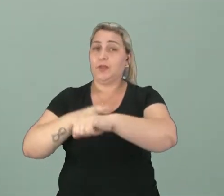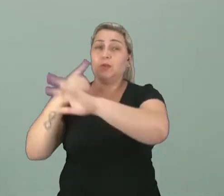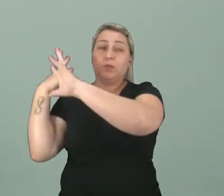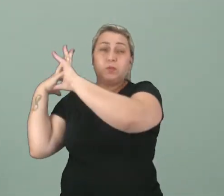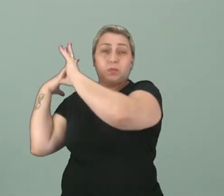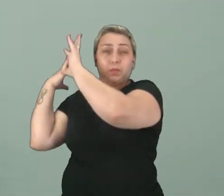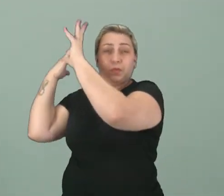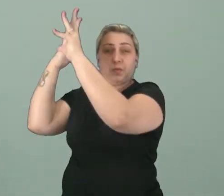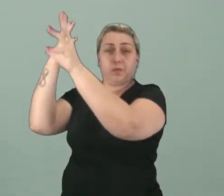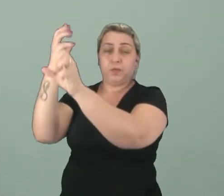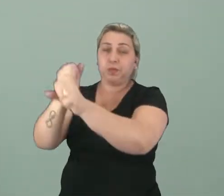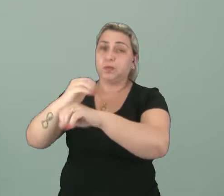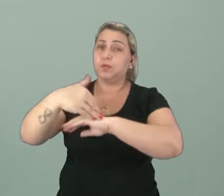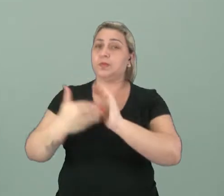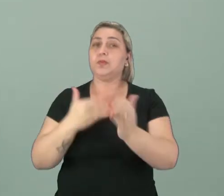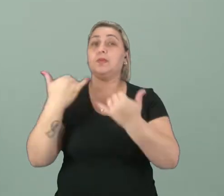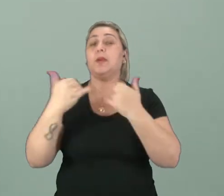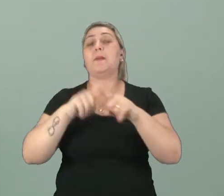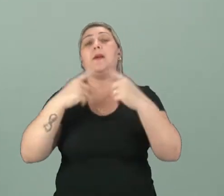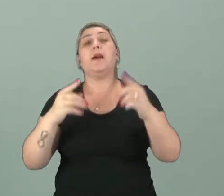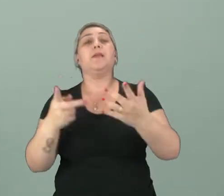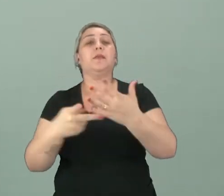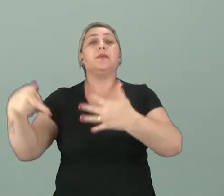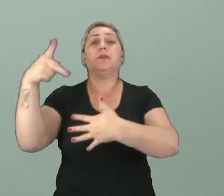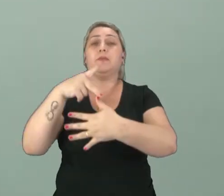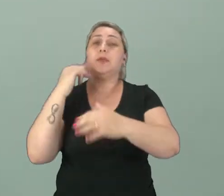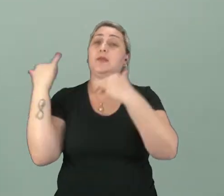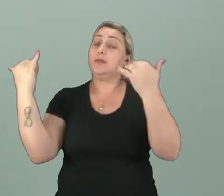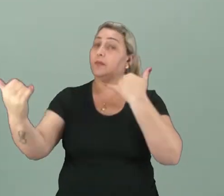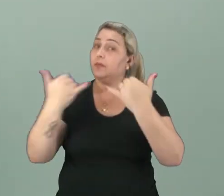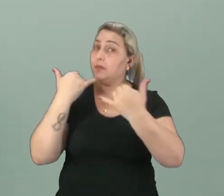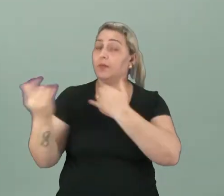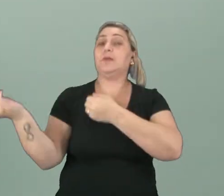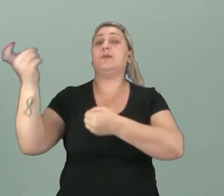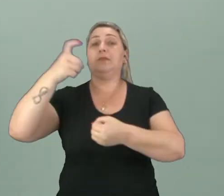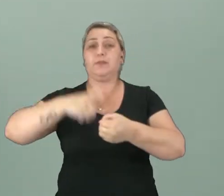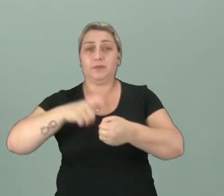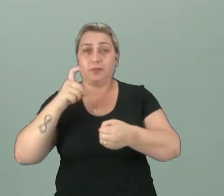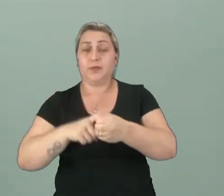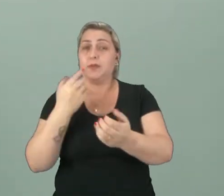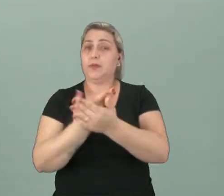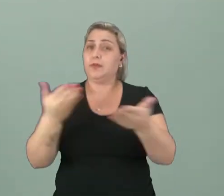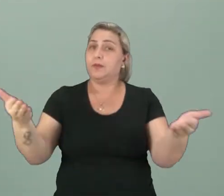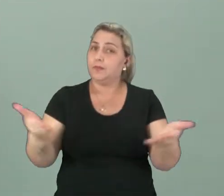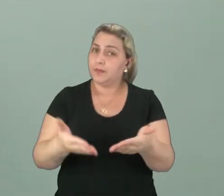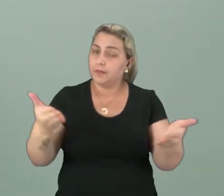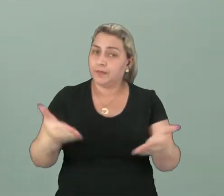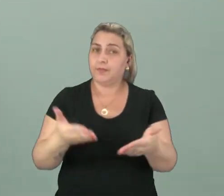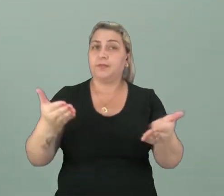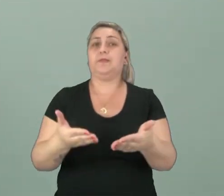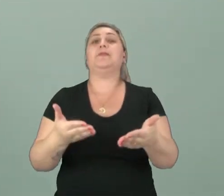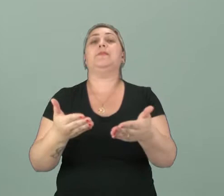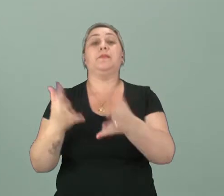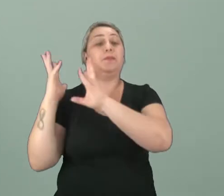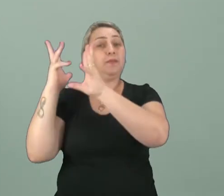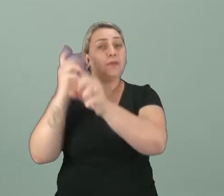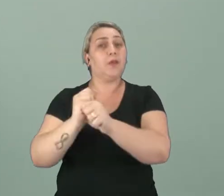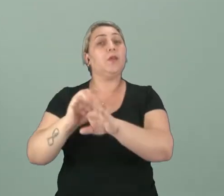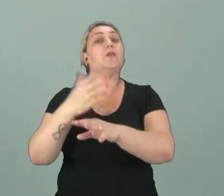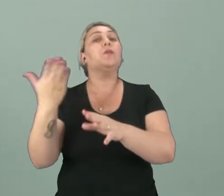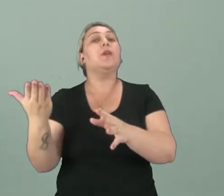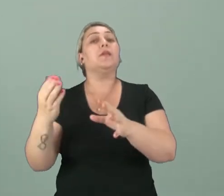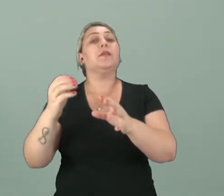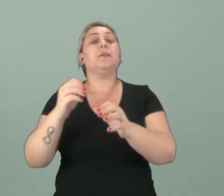resgatar todas as informações, mas as principais informações nós vamos retomar. E aí, para a aula de hoje, a gente vai resgatar quais são